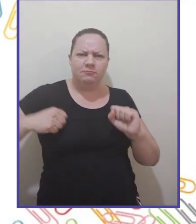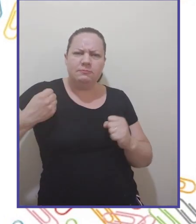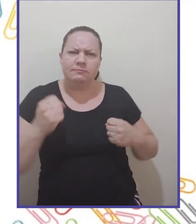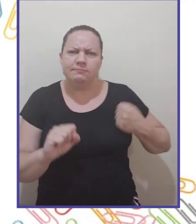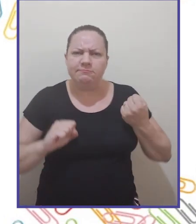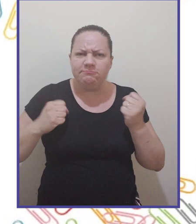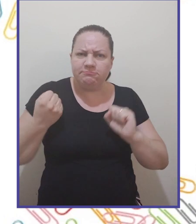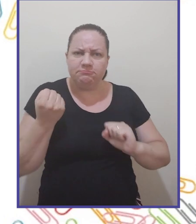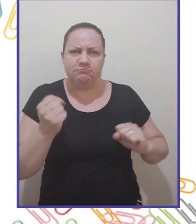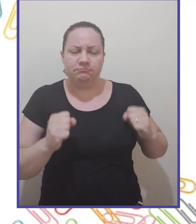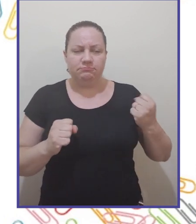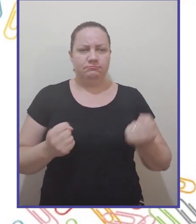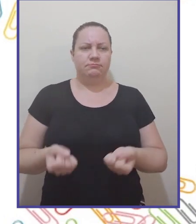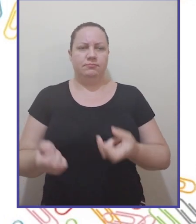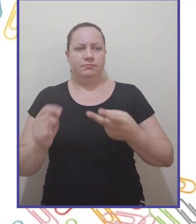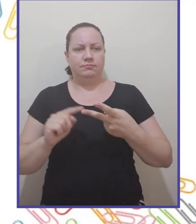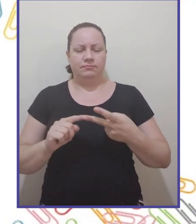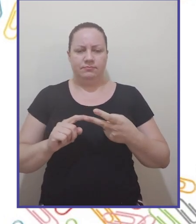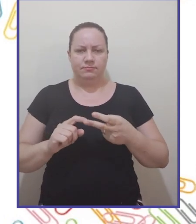agressividade,